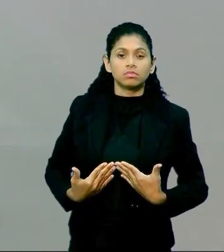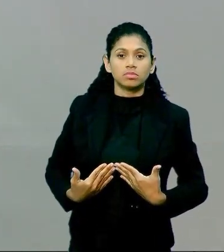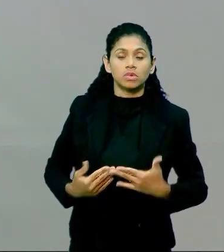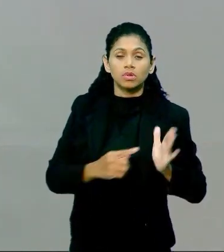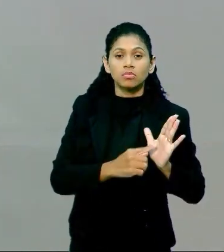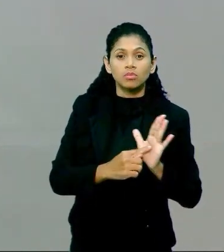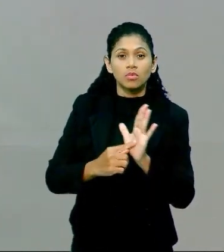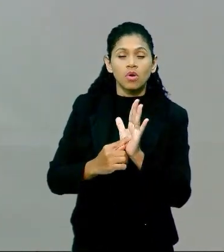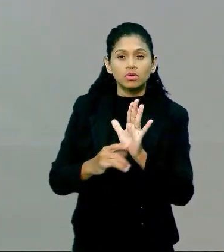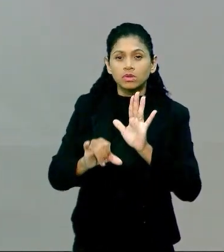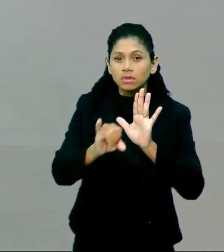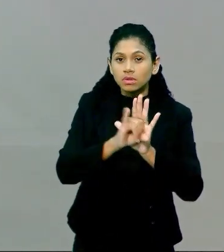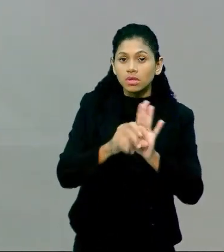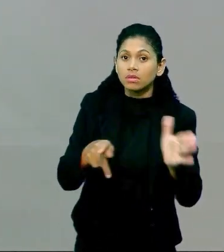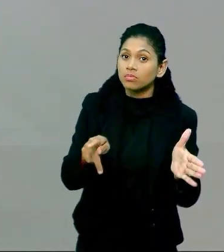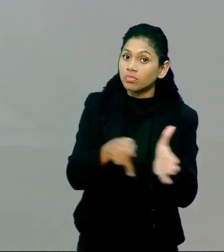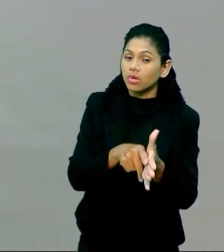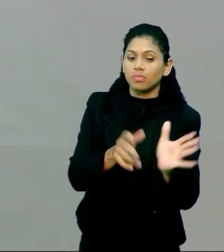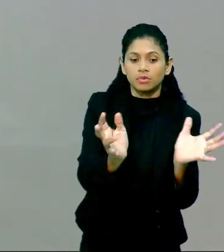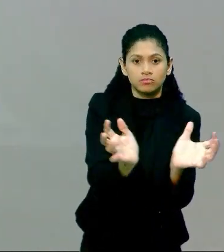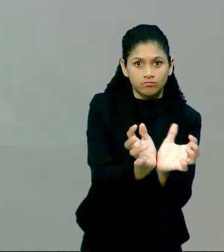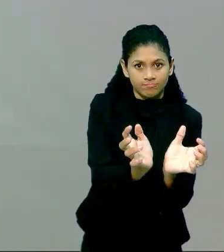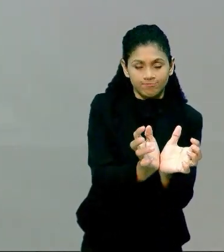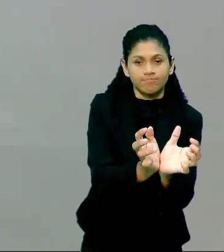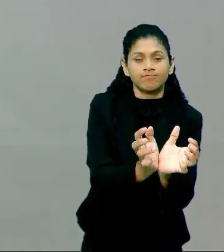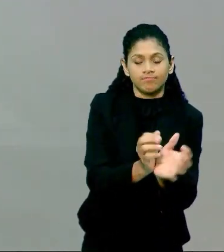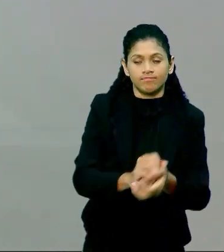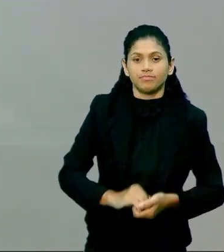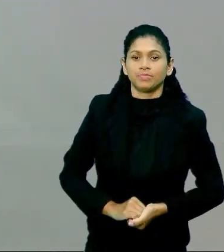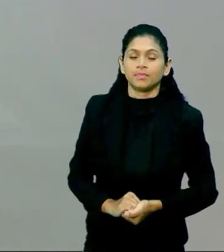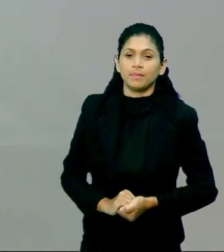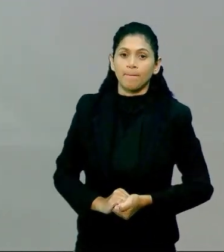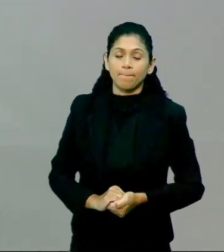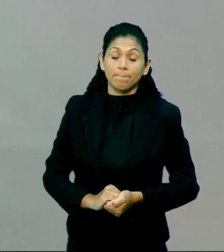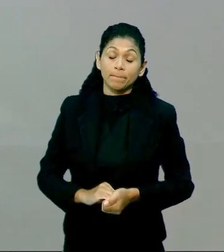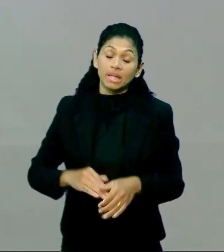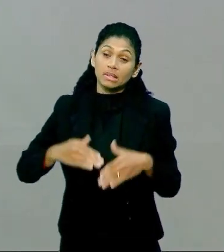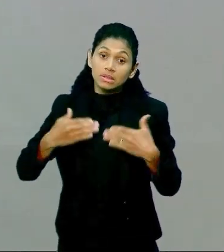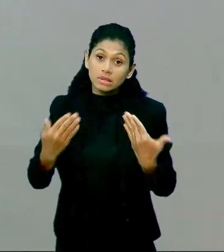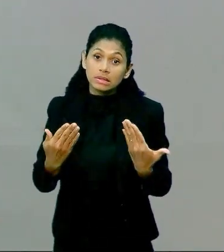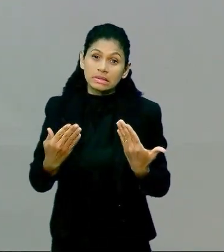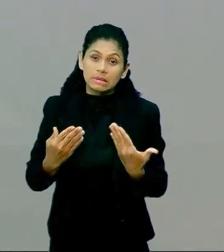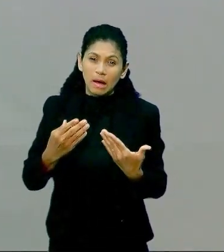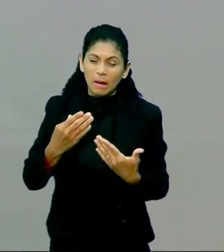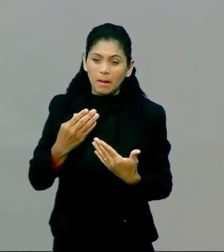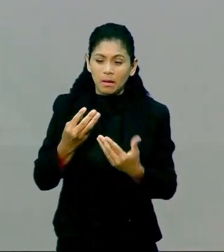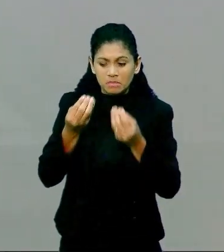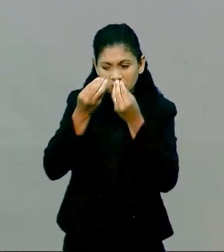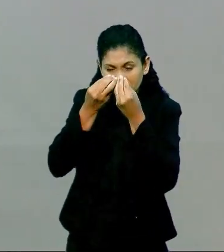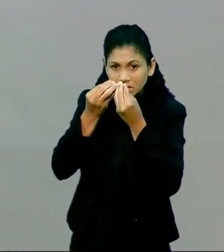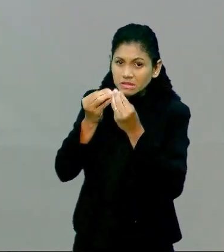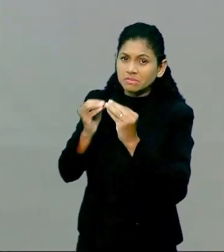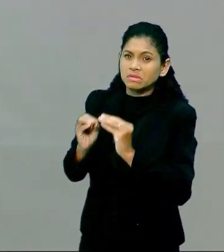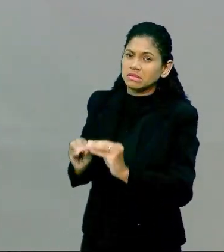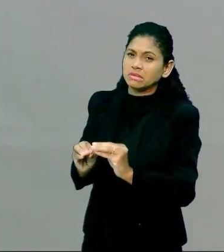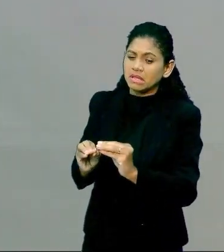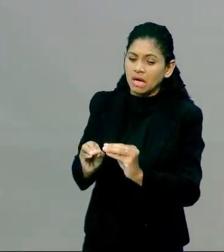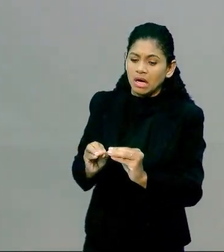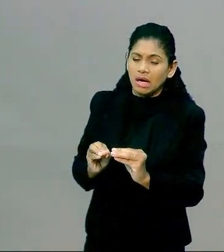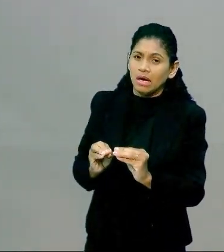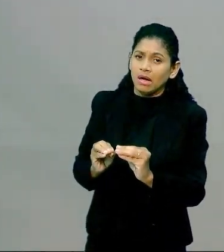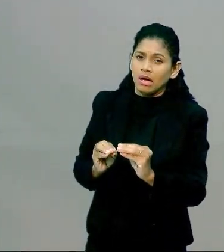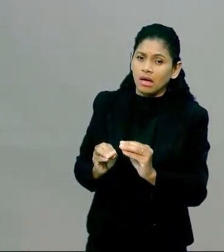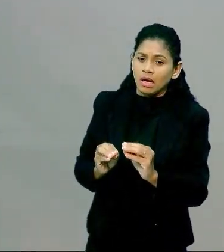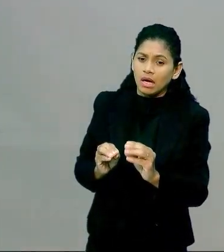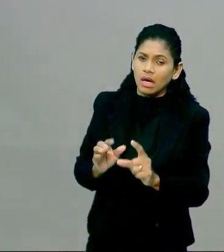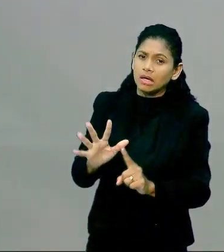grupo. Então, ser pejorativo com determinado segmento artístico é errôneo. Então, aqui são reflexões que a